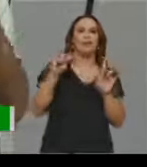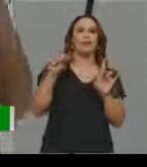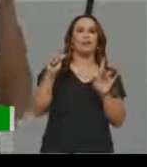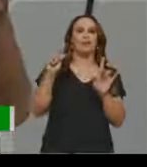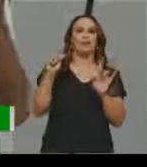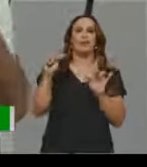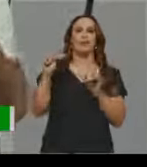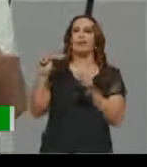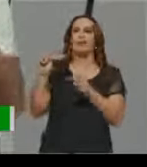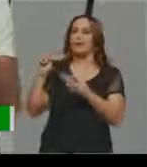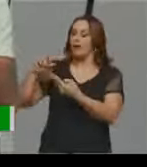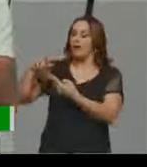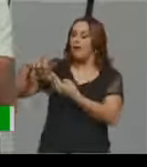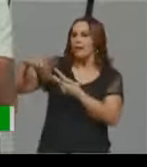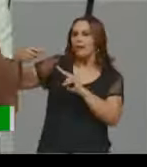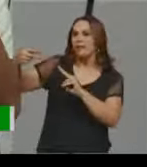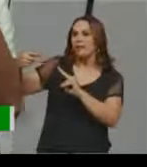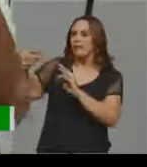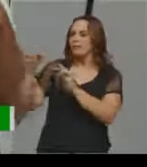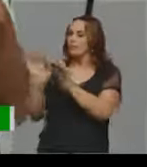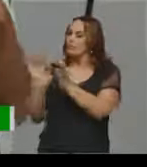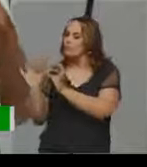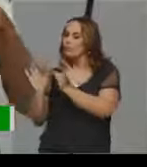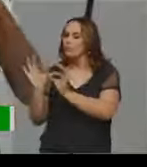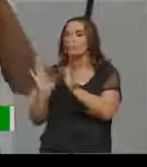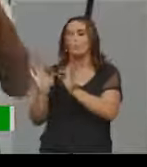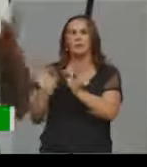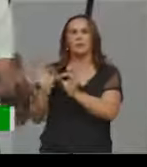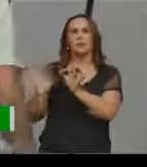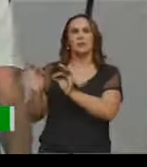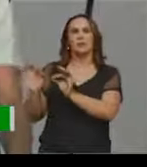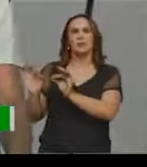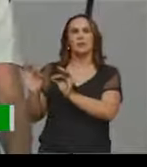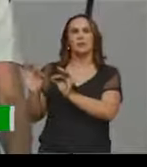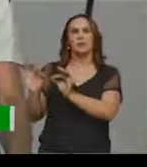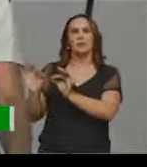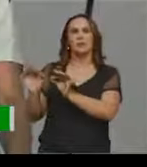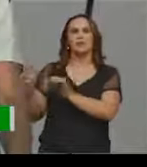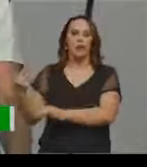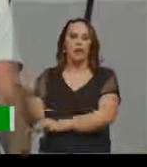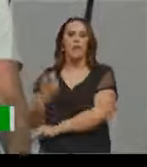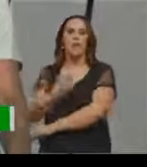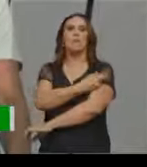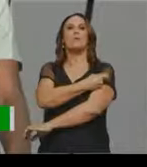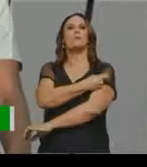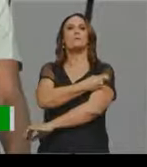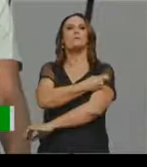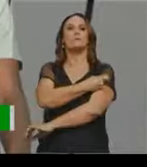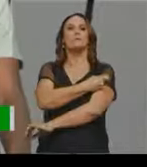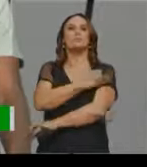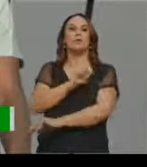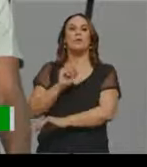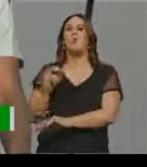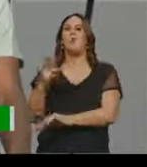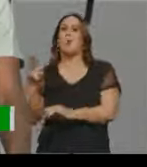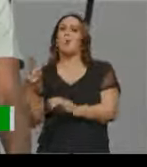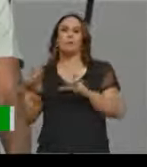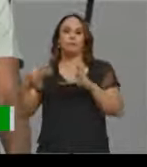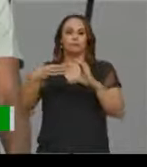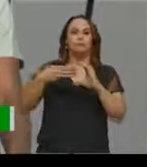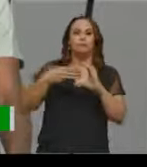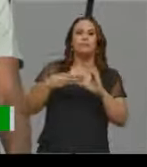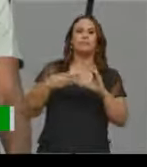não é o pâncreas inteiro, é cada célula do pâncreas você tem que tentar inserir esses genes no máximo de células possível. E aí você